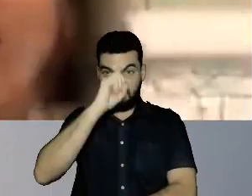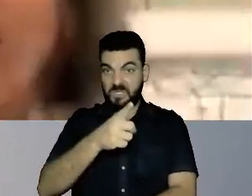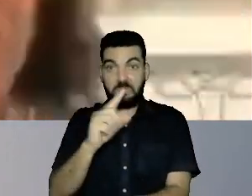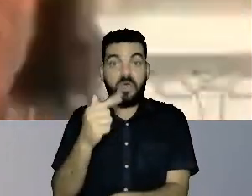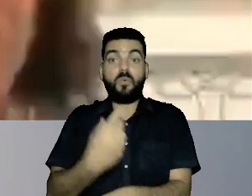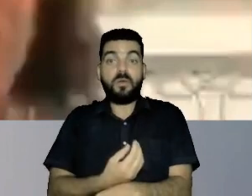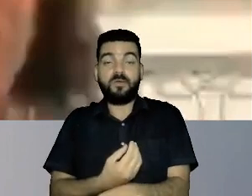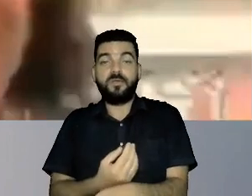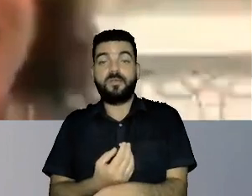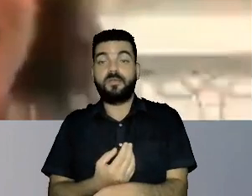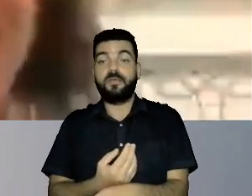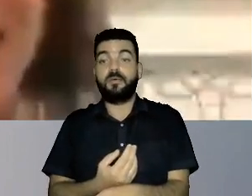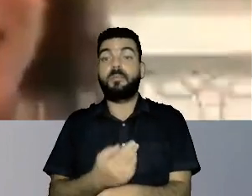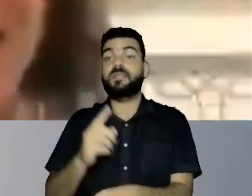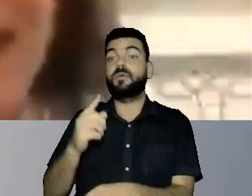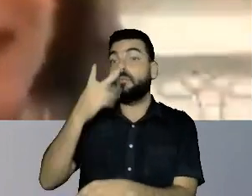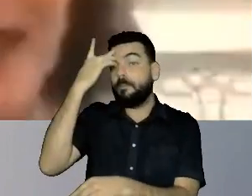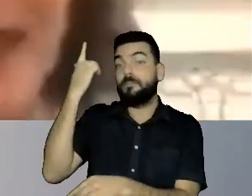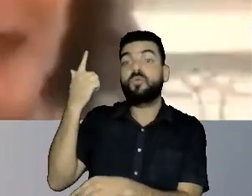como